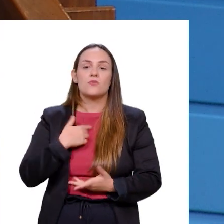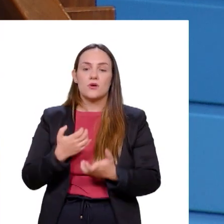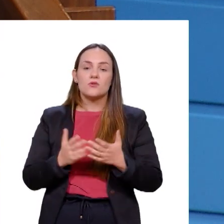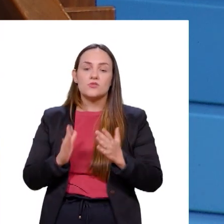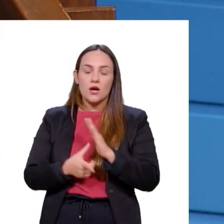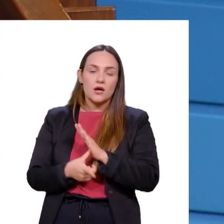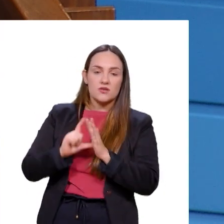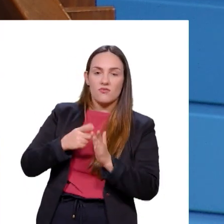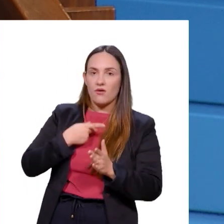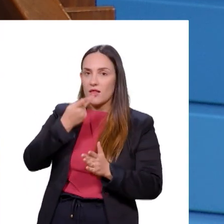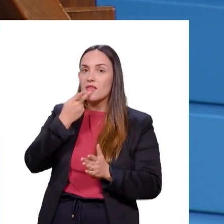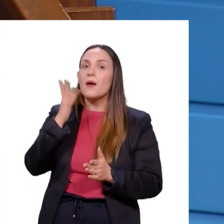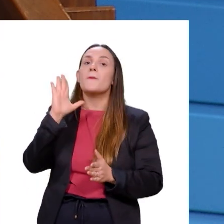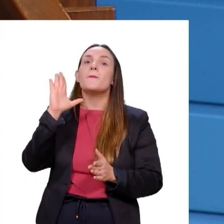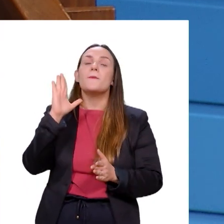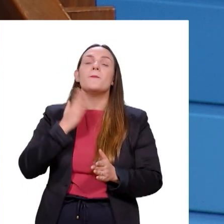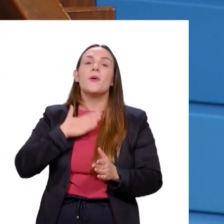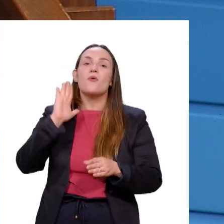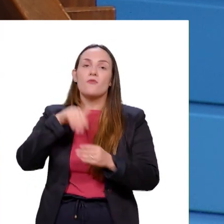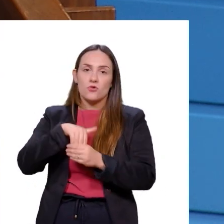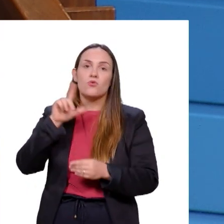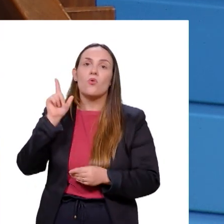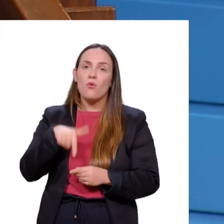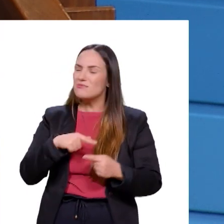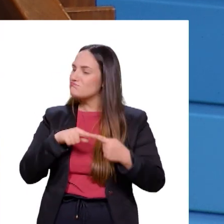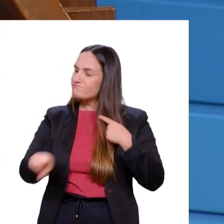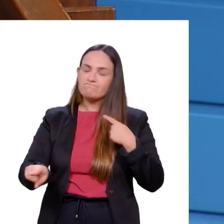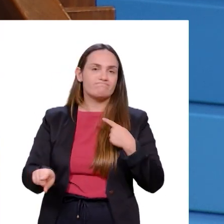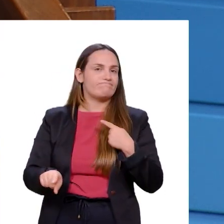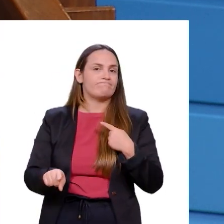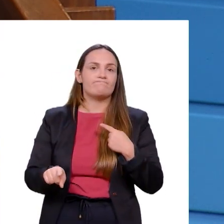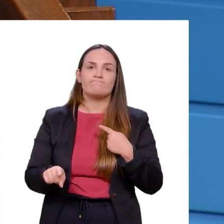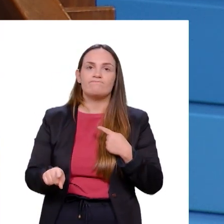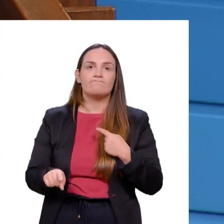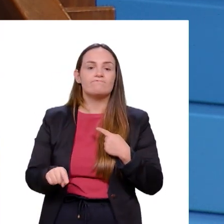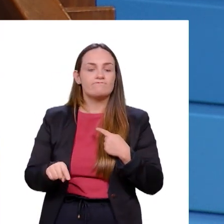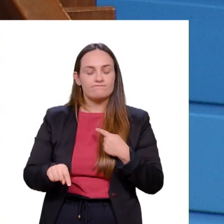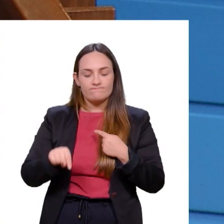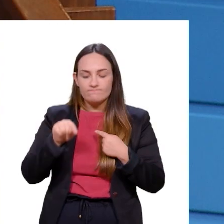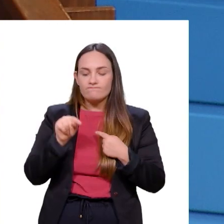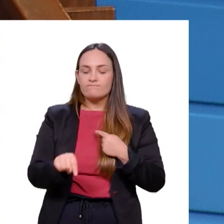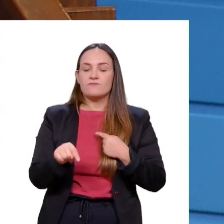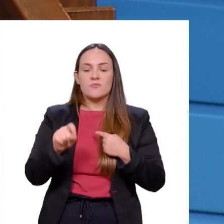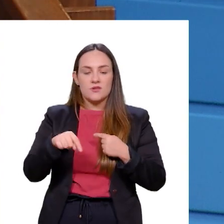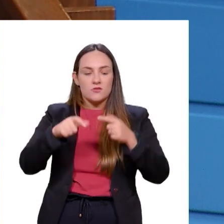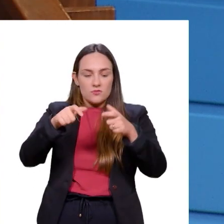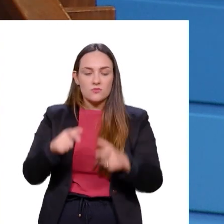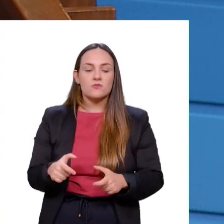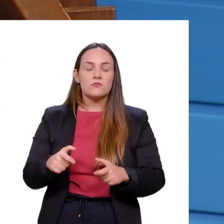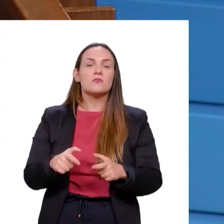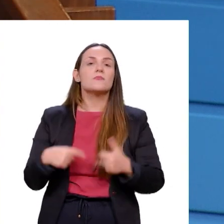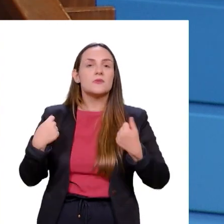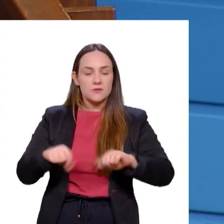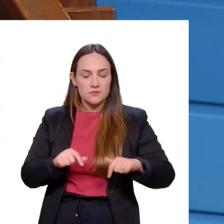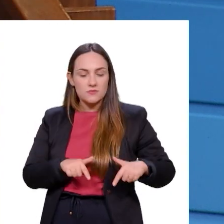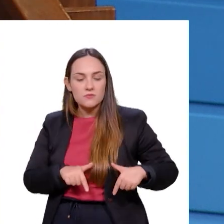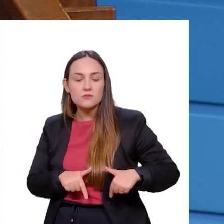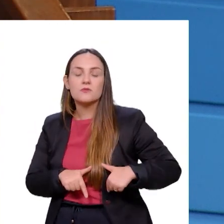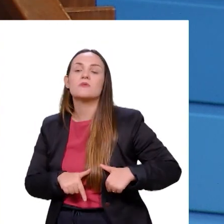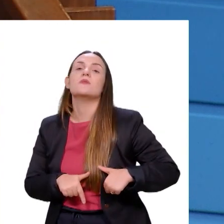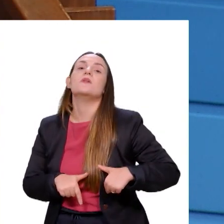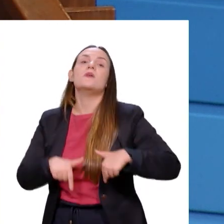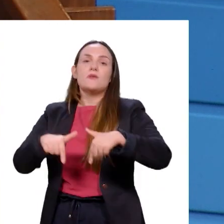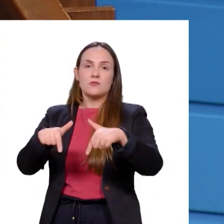nisso, eu já quero aqui adiantar o meu voto contrário a esse projeto e dizer que, nesse espaço, nós temos